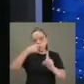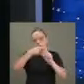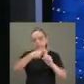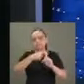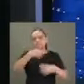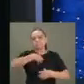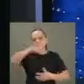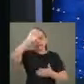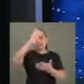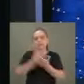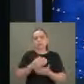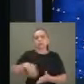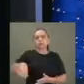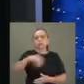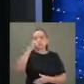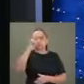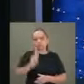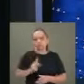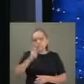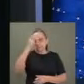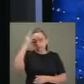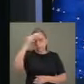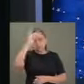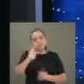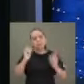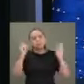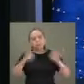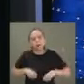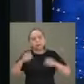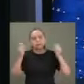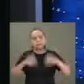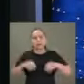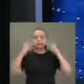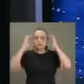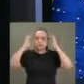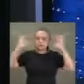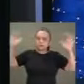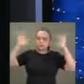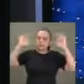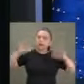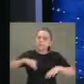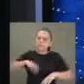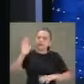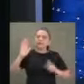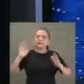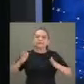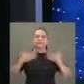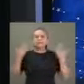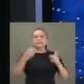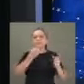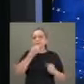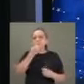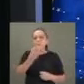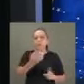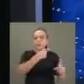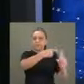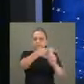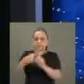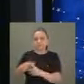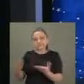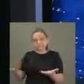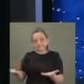os brasileiros podem sonhar com Mais surpresas positivas afinal